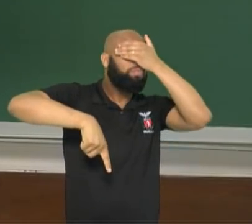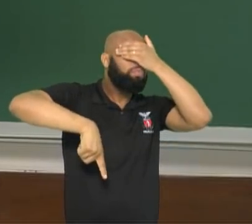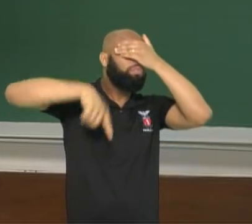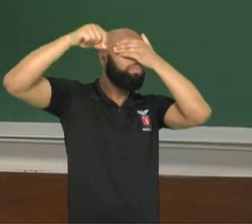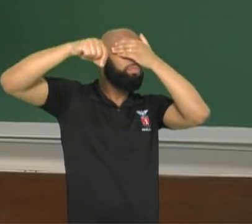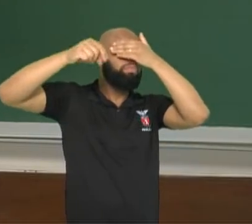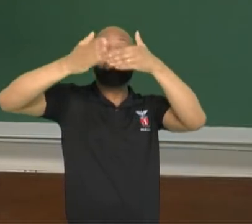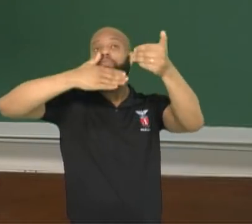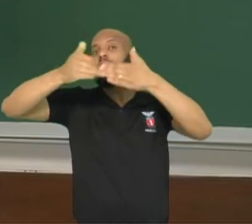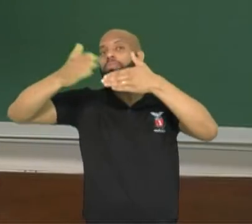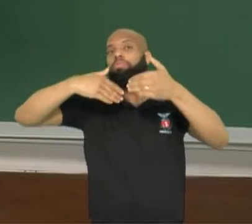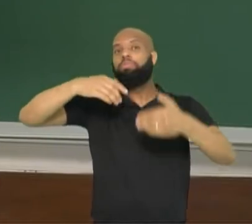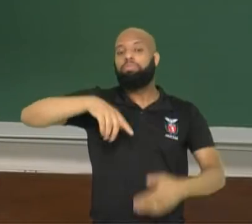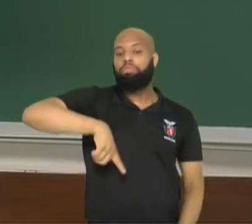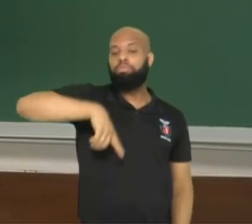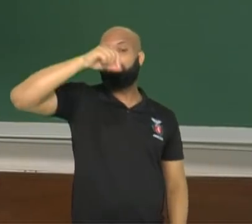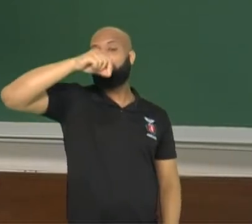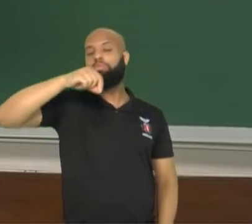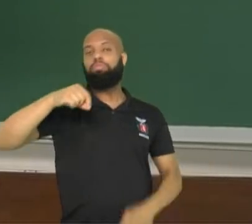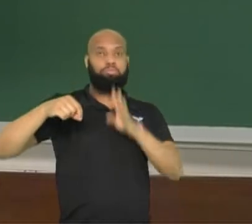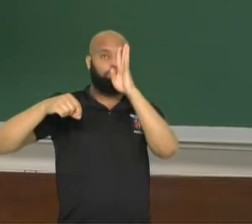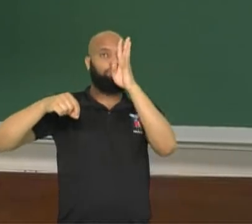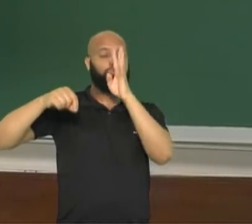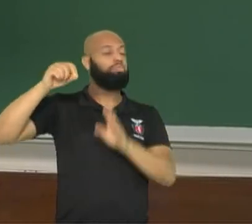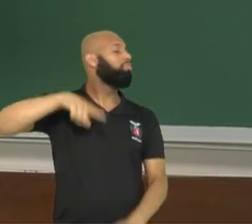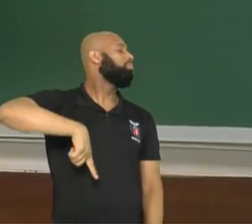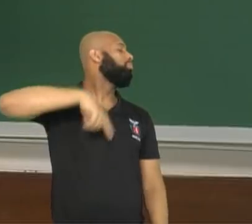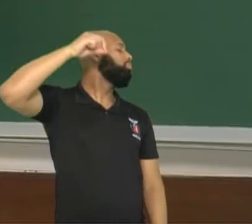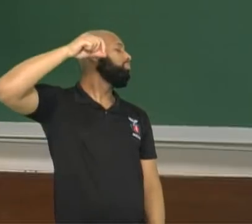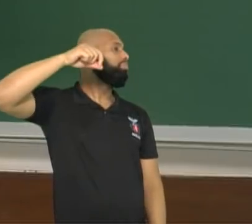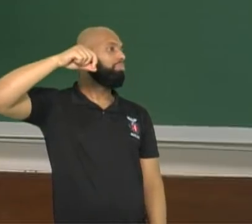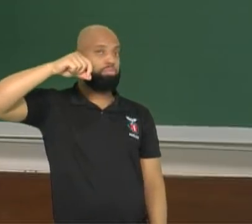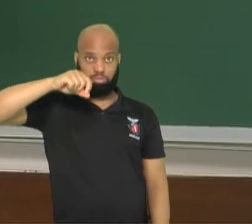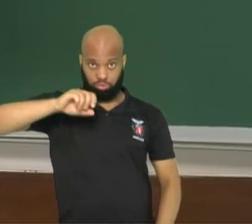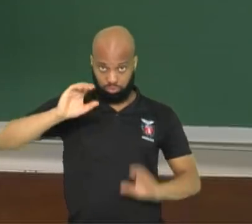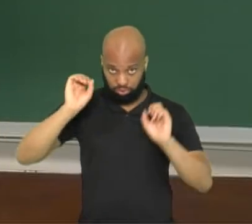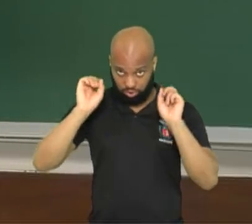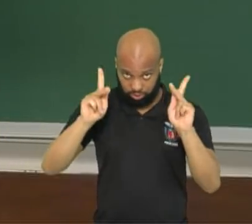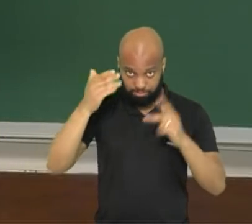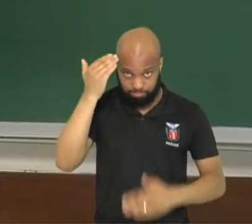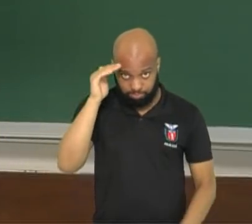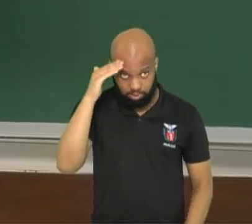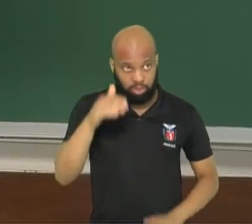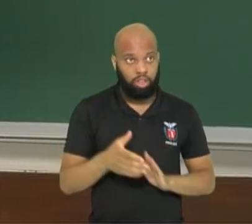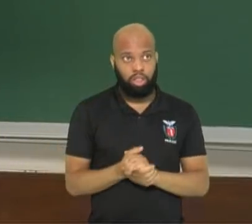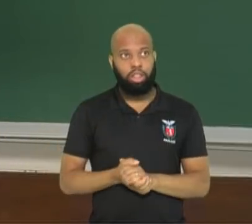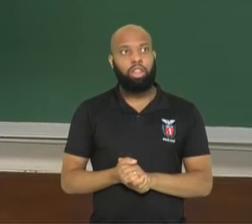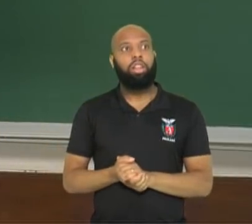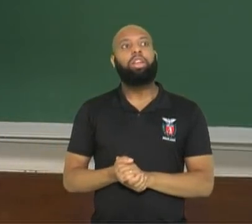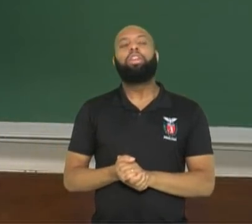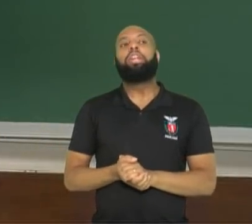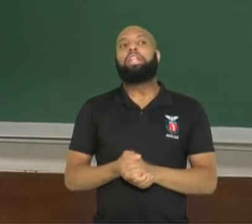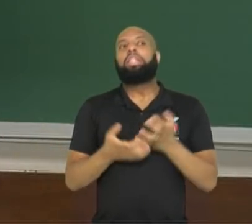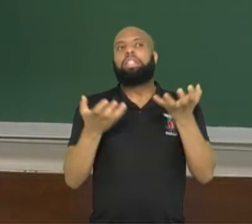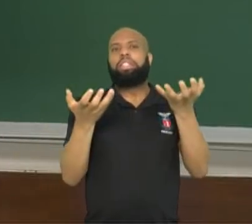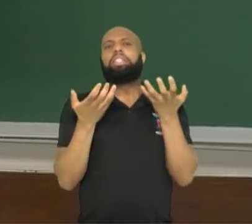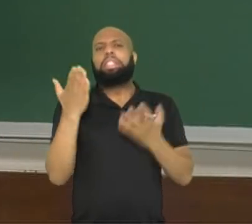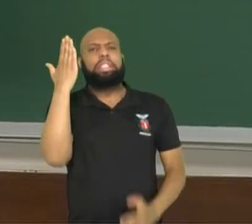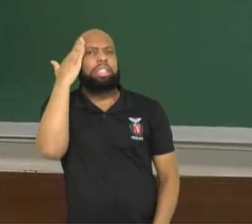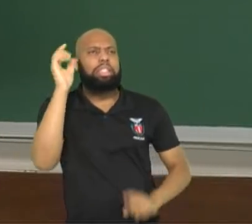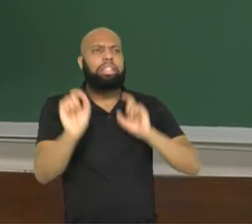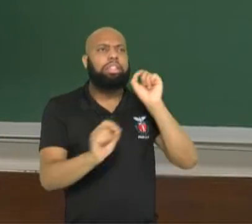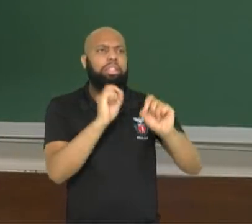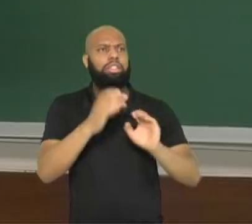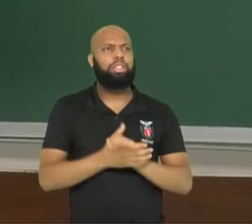desse ao acaso. Quando eu falo ao acaso, é sem manipular as informações, tá? Então, ele está perguntando,